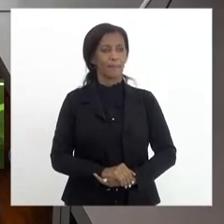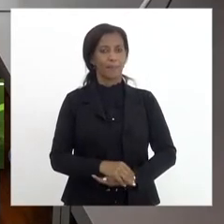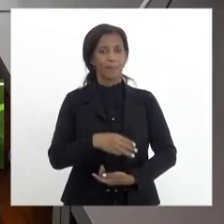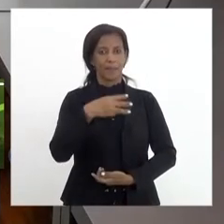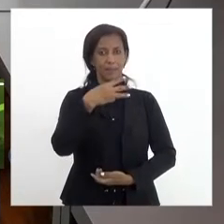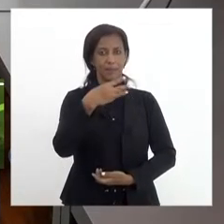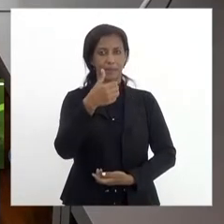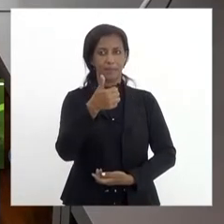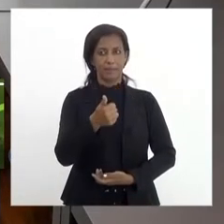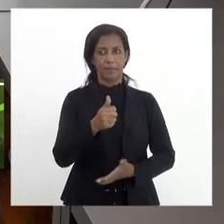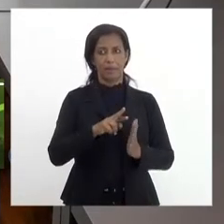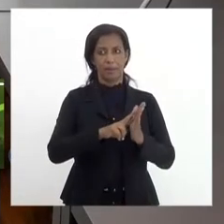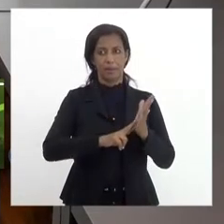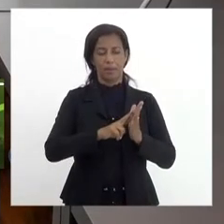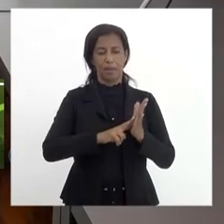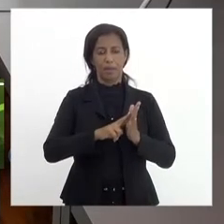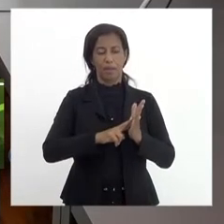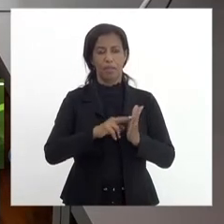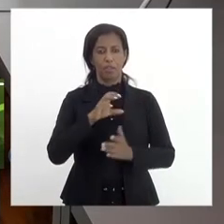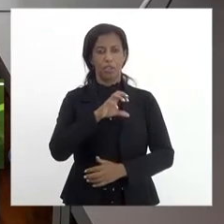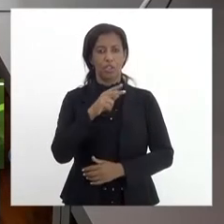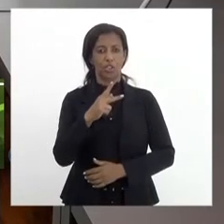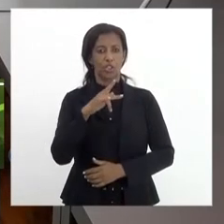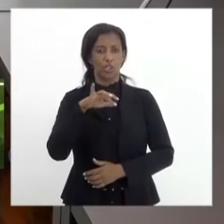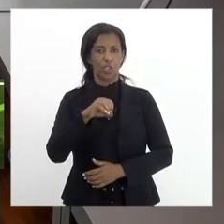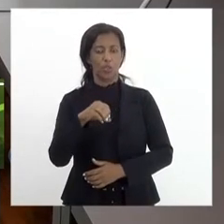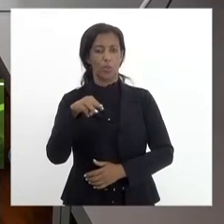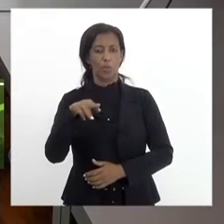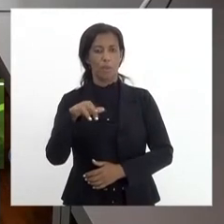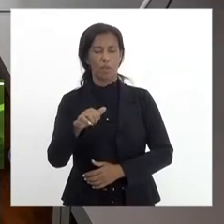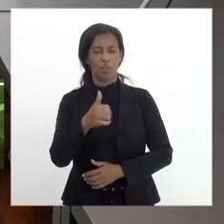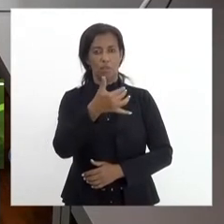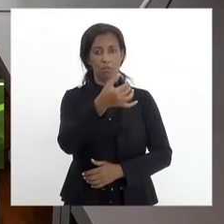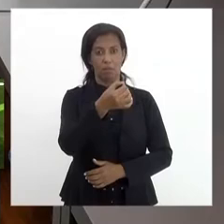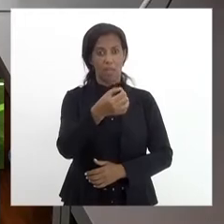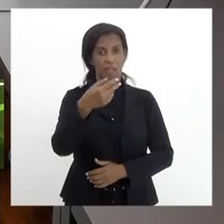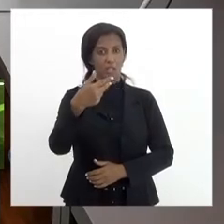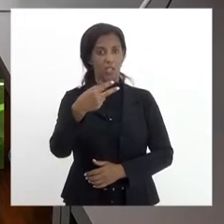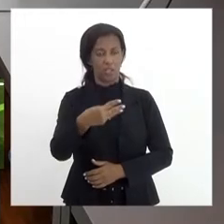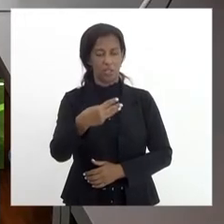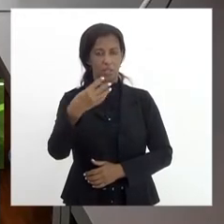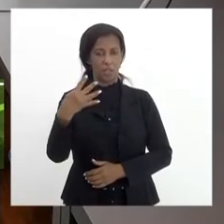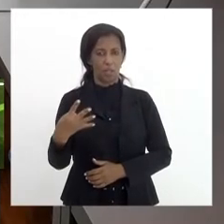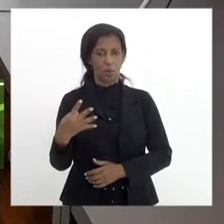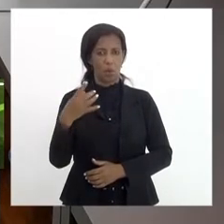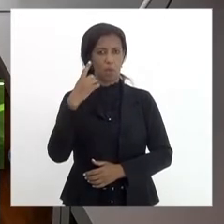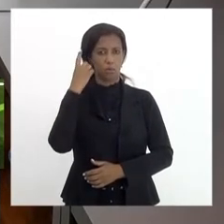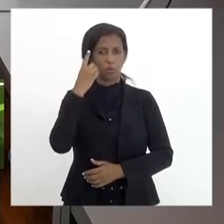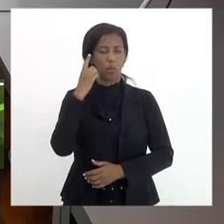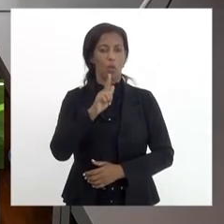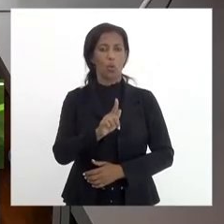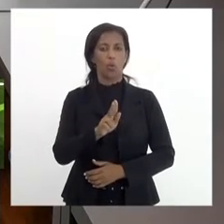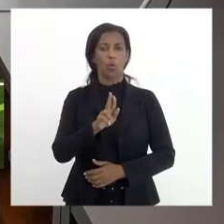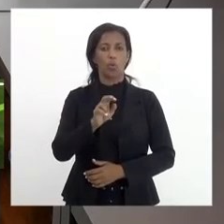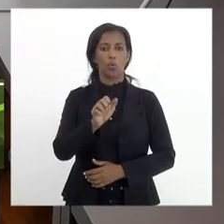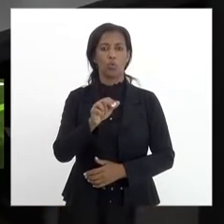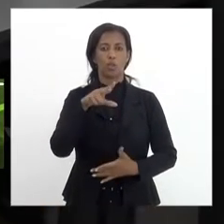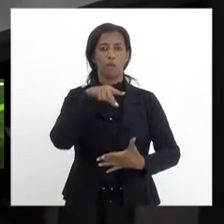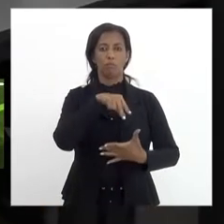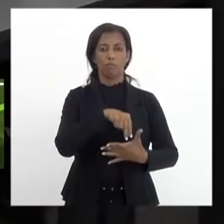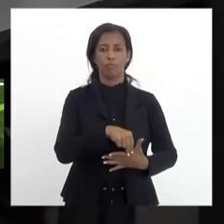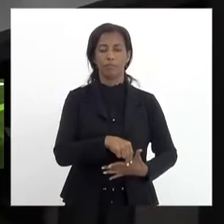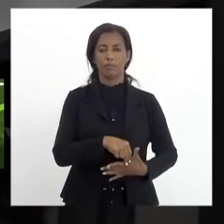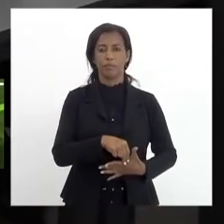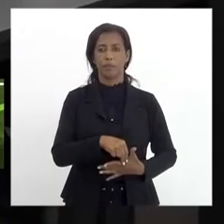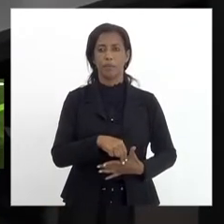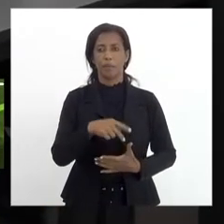31, relator deputado Chico Machado, projeto de lei 1034 de 2019, autoria do deputado Gustavo Schmidt, anexação ao